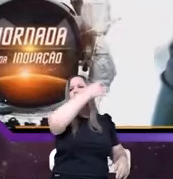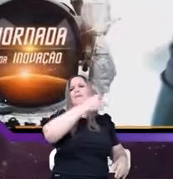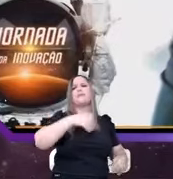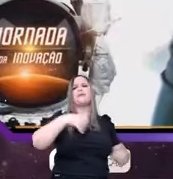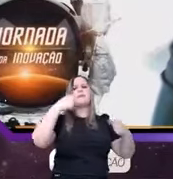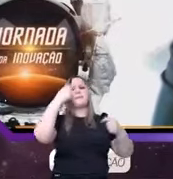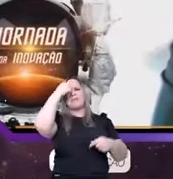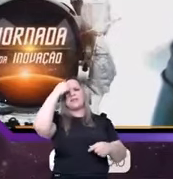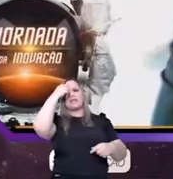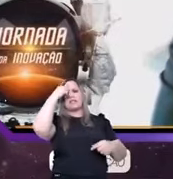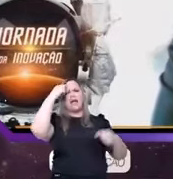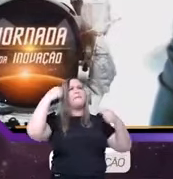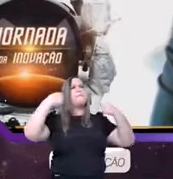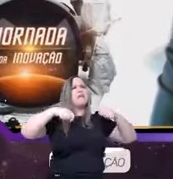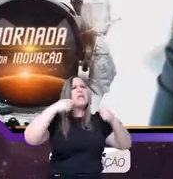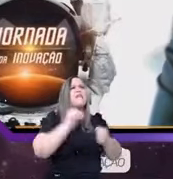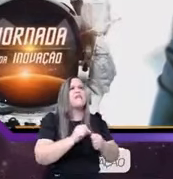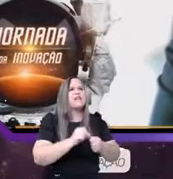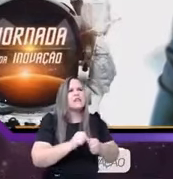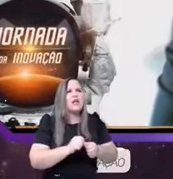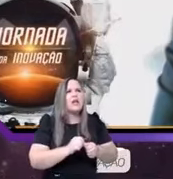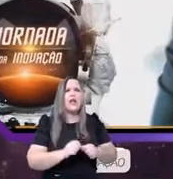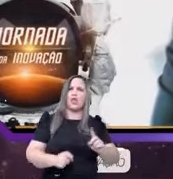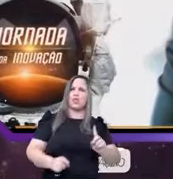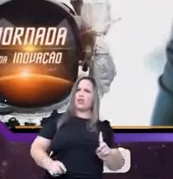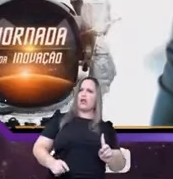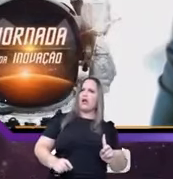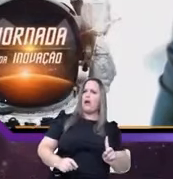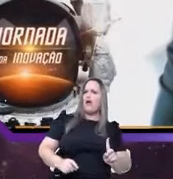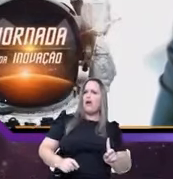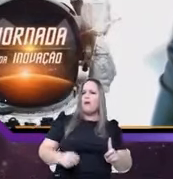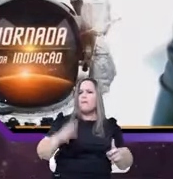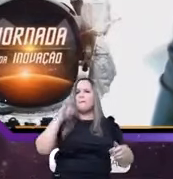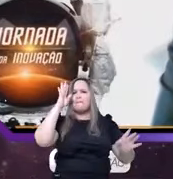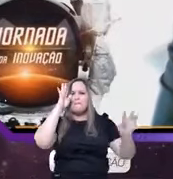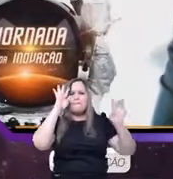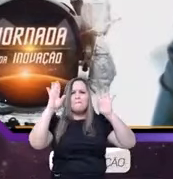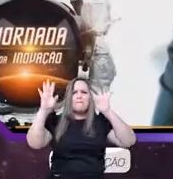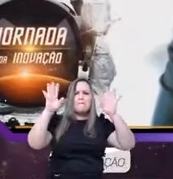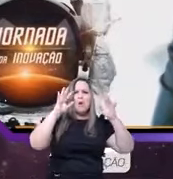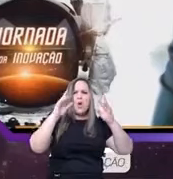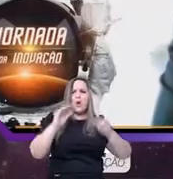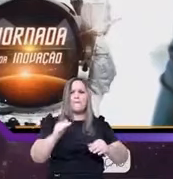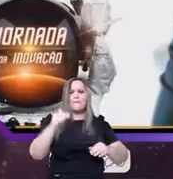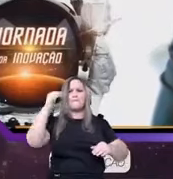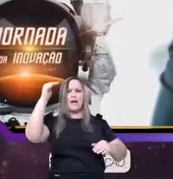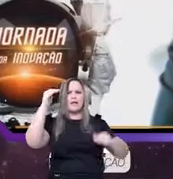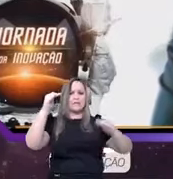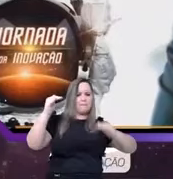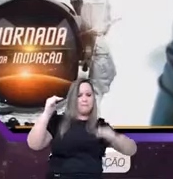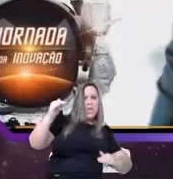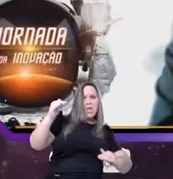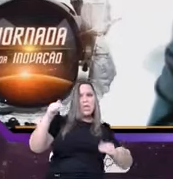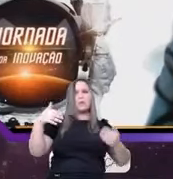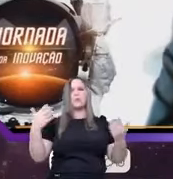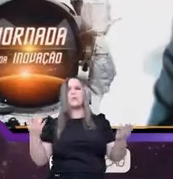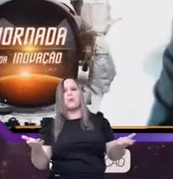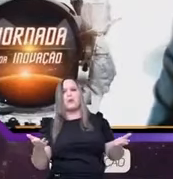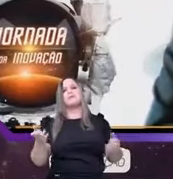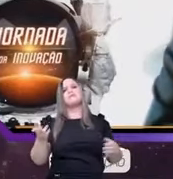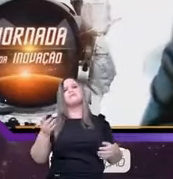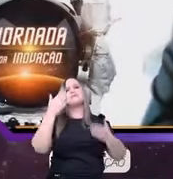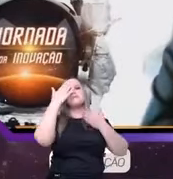precisa ser feito e é isso, mais com menos e bola para frente. Obrigado a